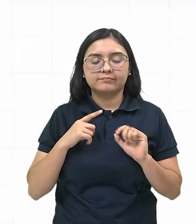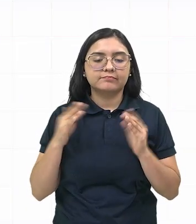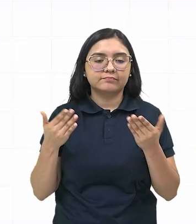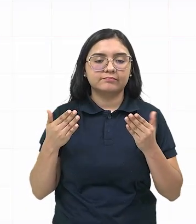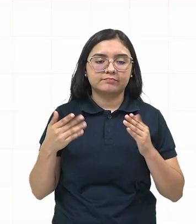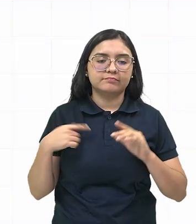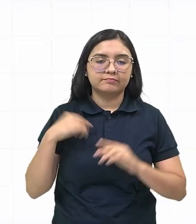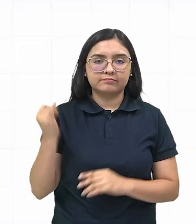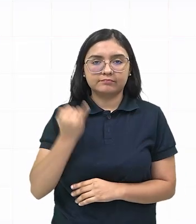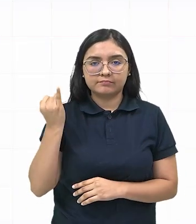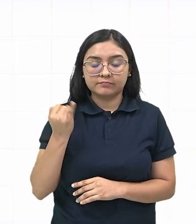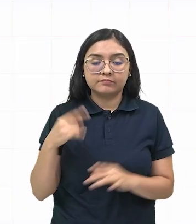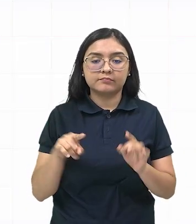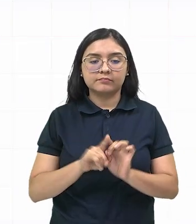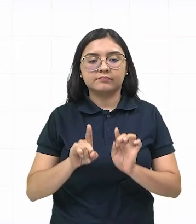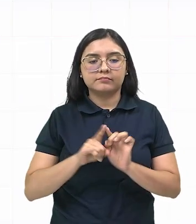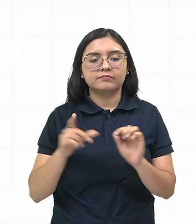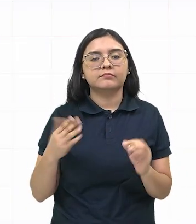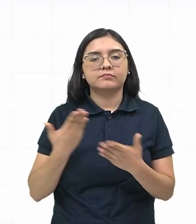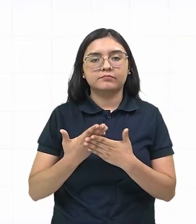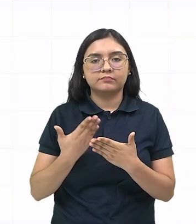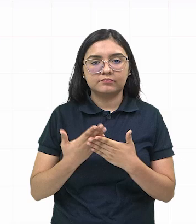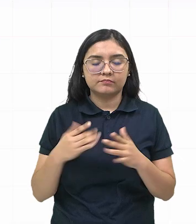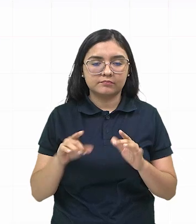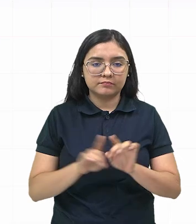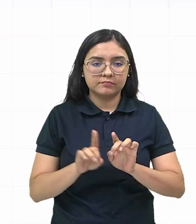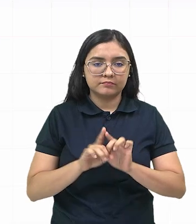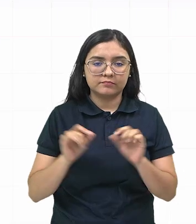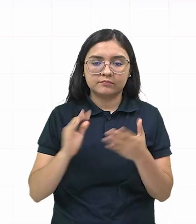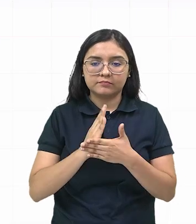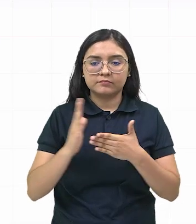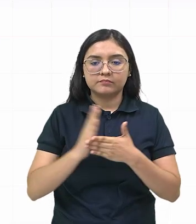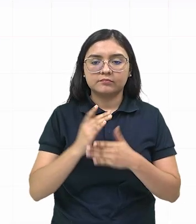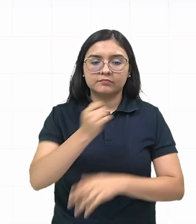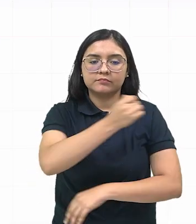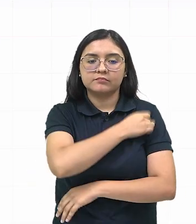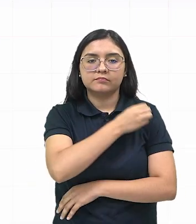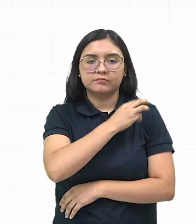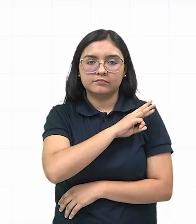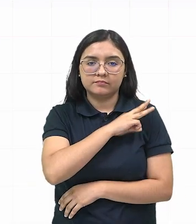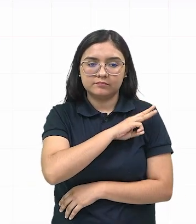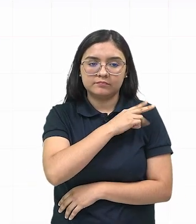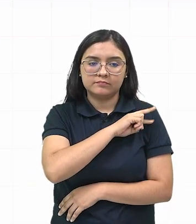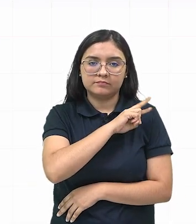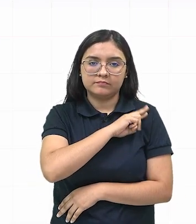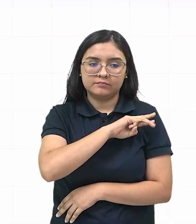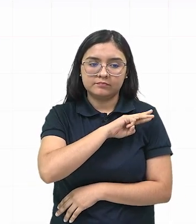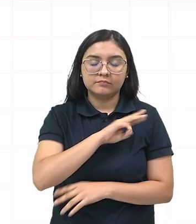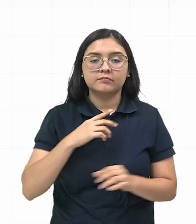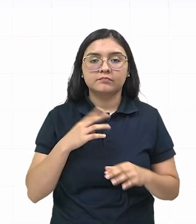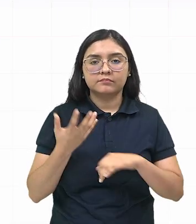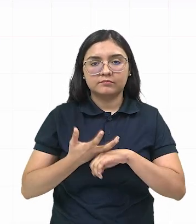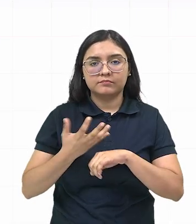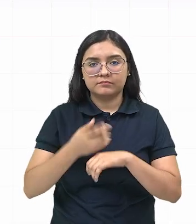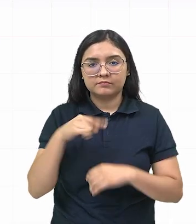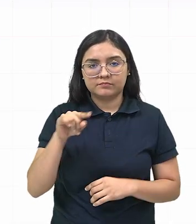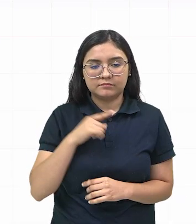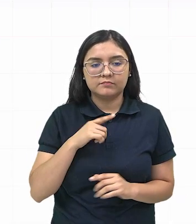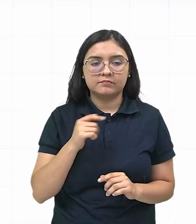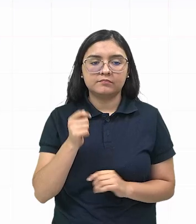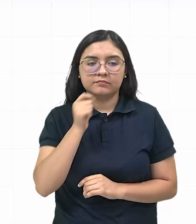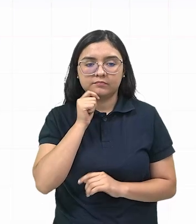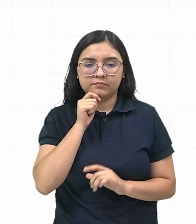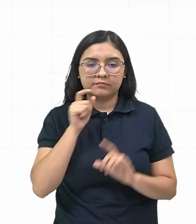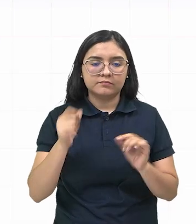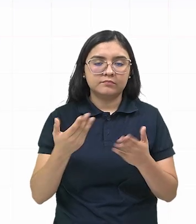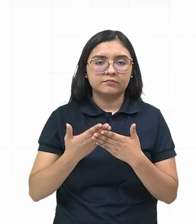importante, que tem sido muito estudado, inclusive por alunos do ensino médio também, numa matéria que vocês ainda vão